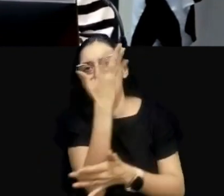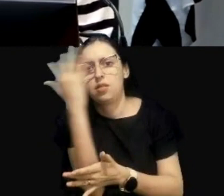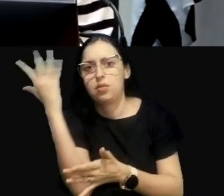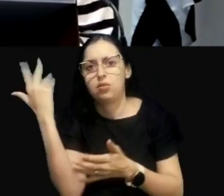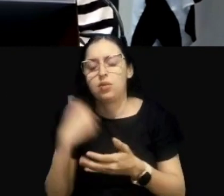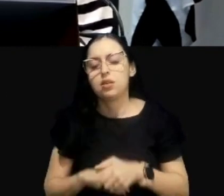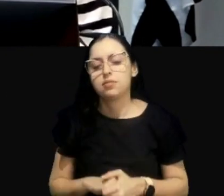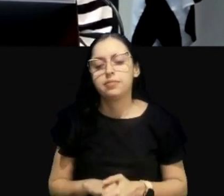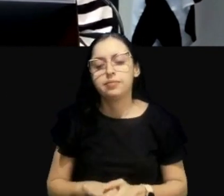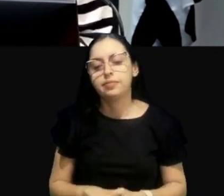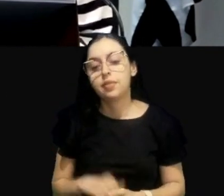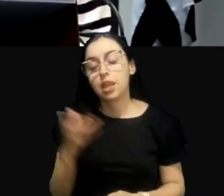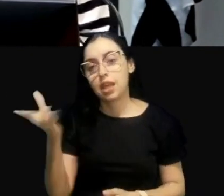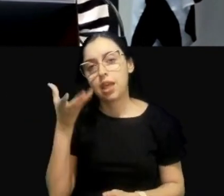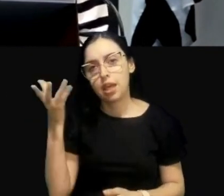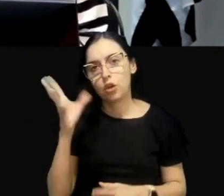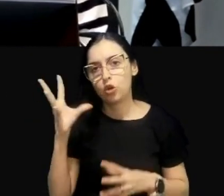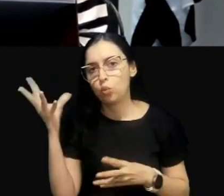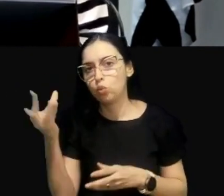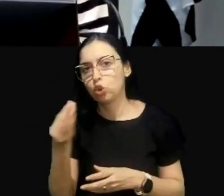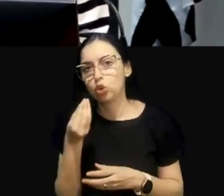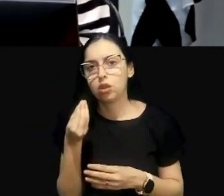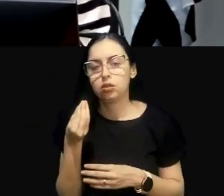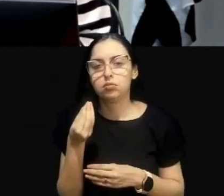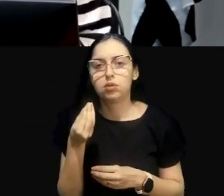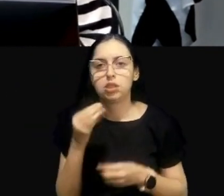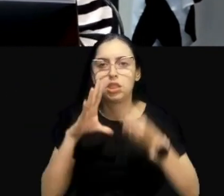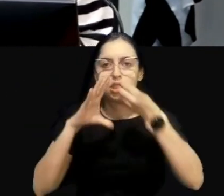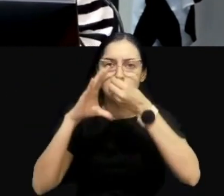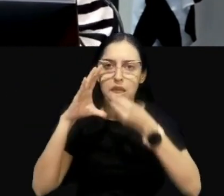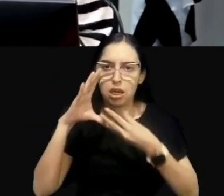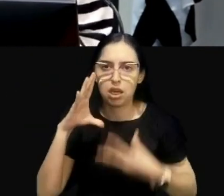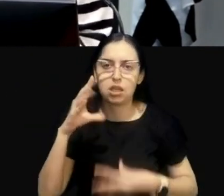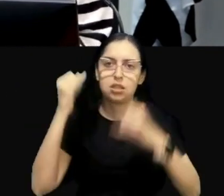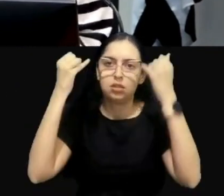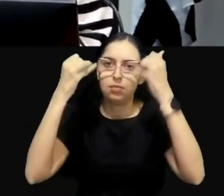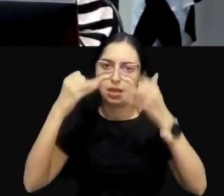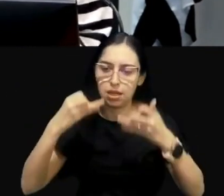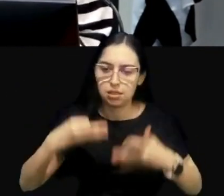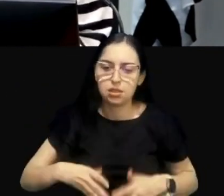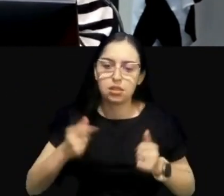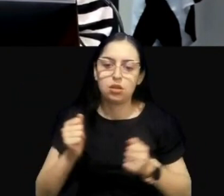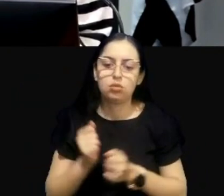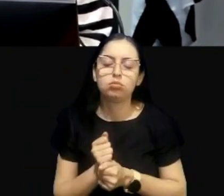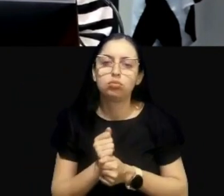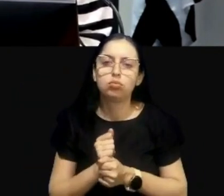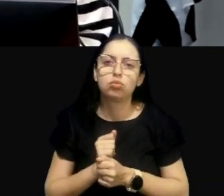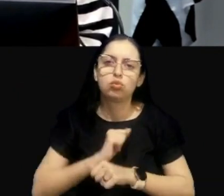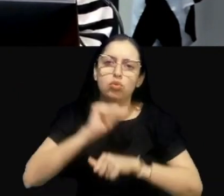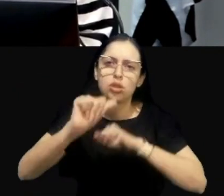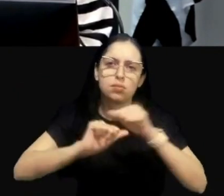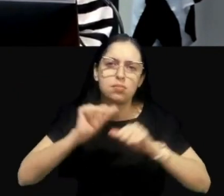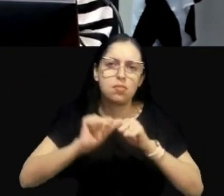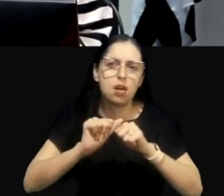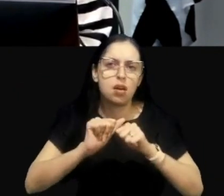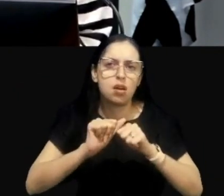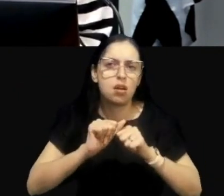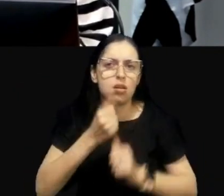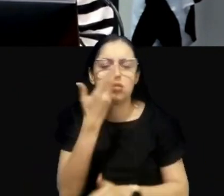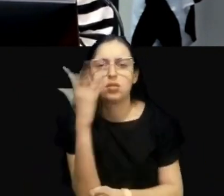isso requer o quê? Uma completa descrição e análise dos recursos ambientais e